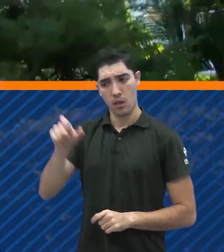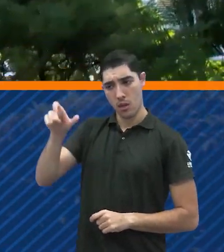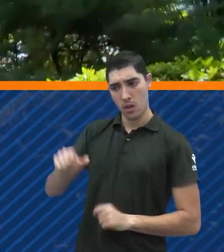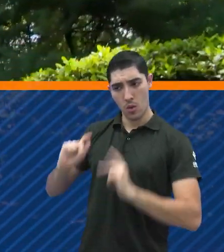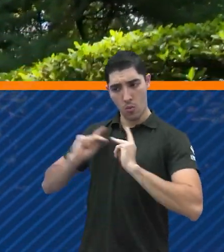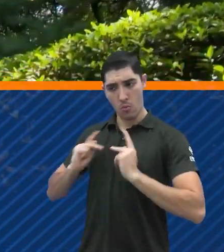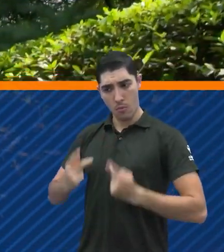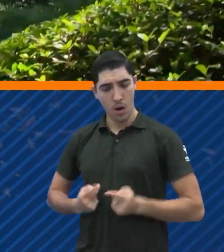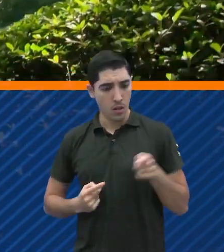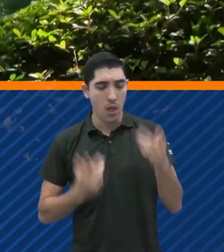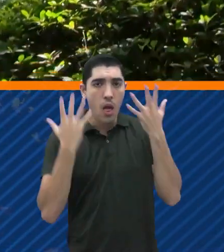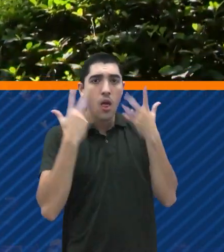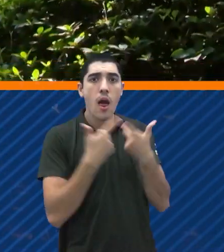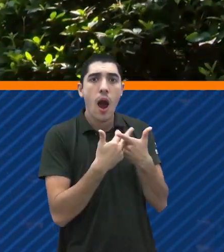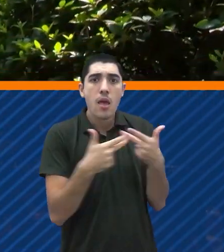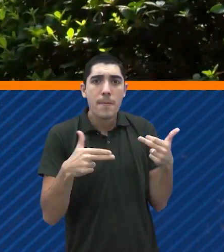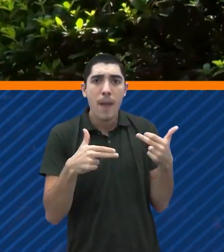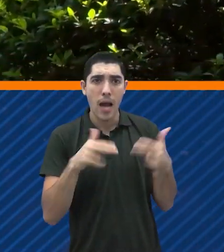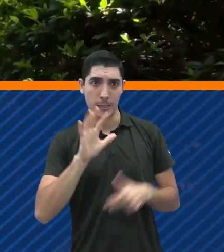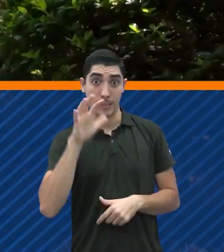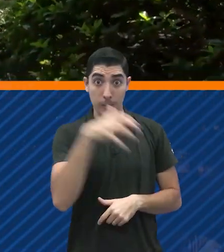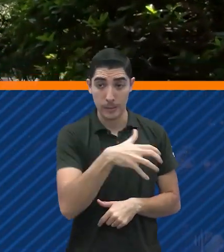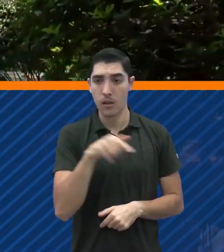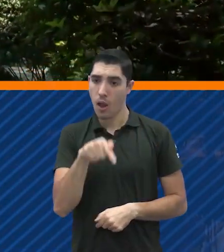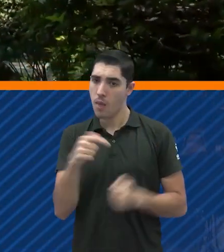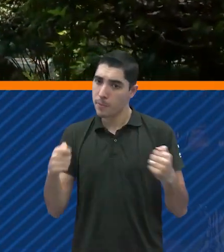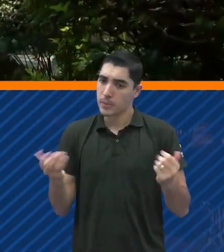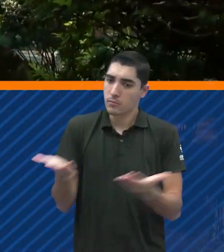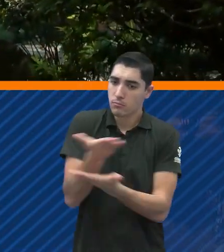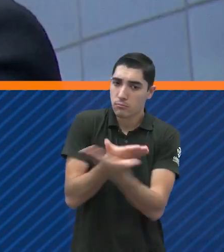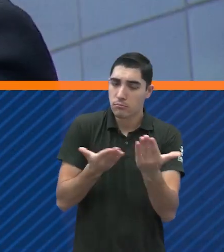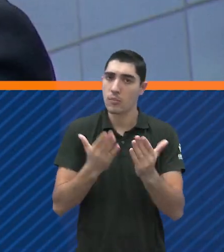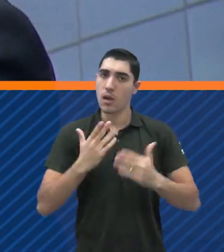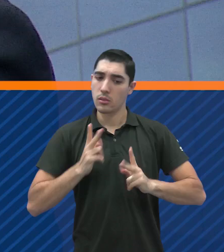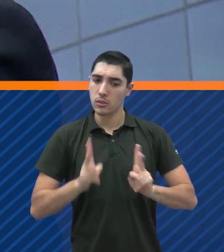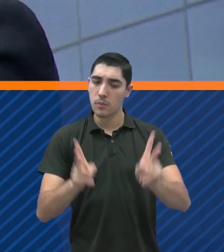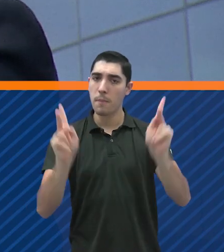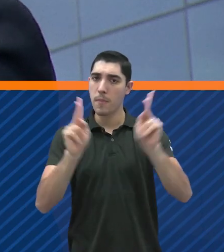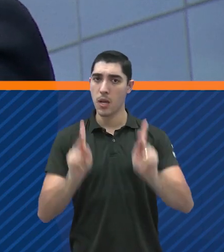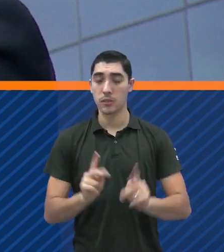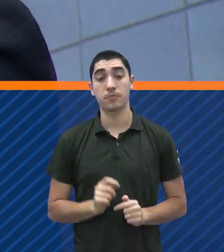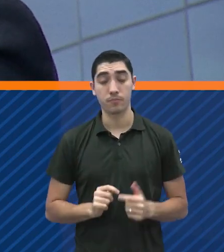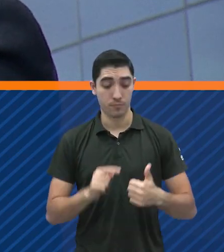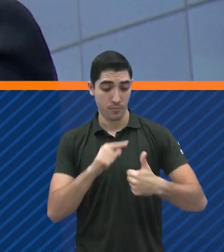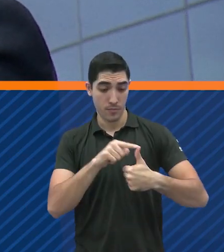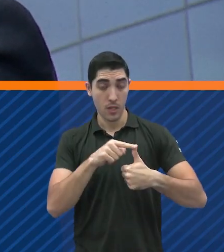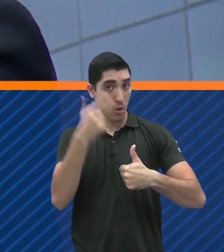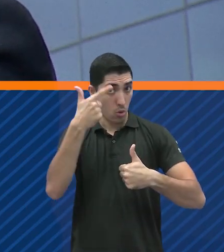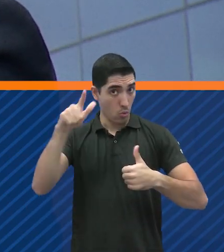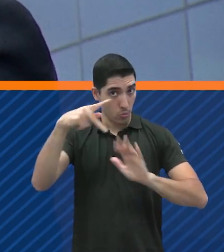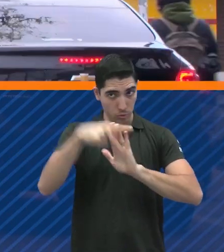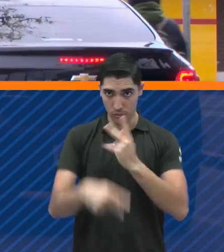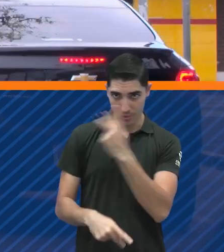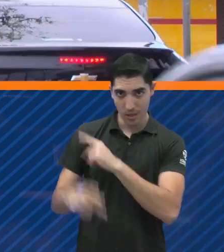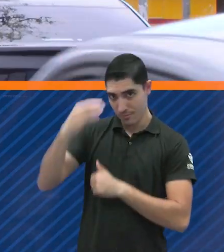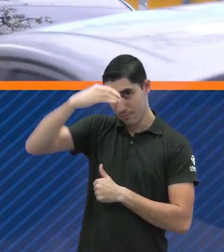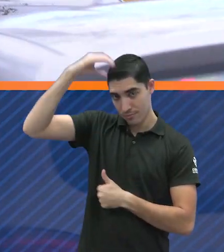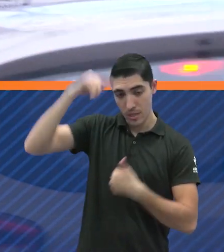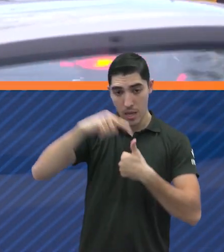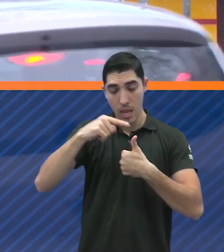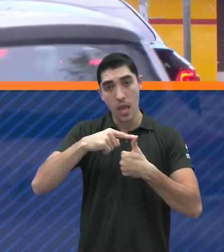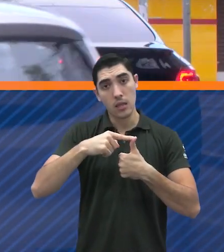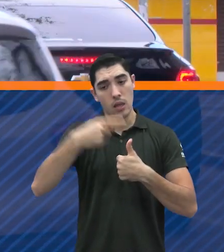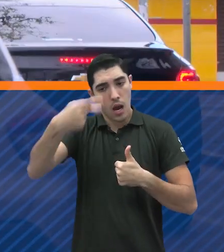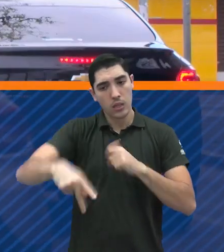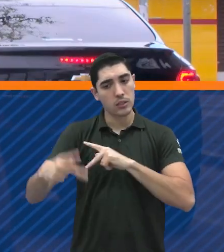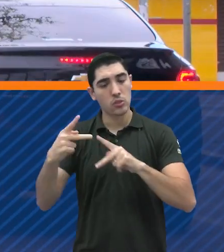humanos e espécies de animais silvestres que vivem nesses locais. Outro projeto do vereador Carlos Abranches quer instituir em